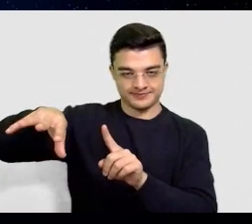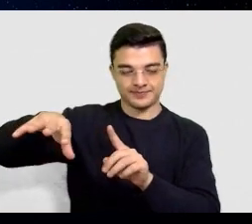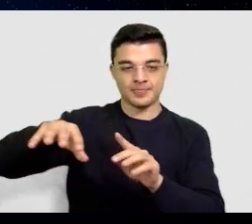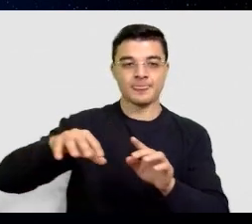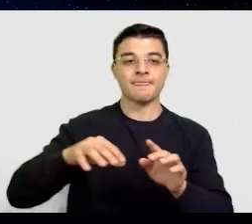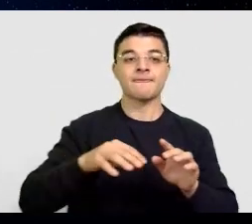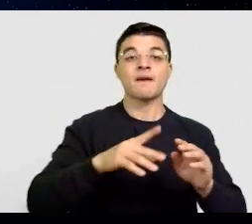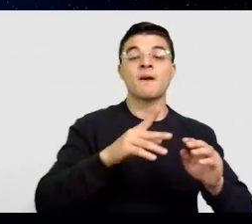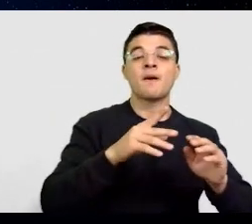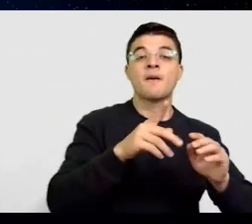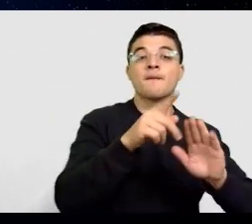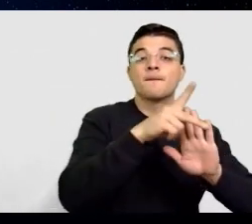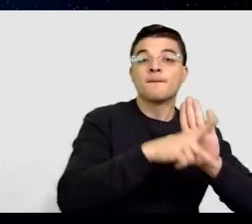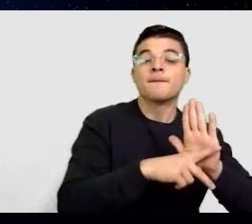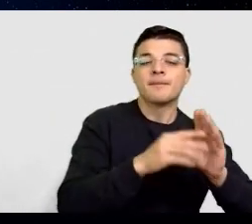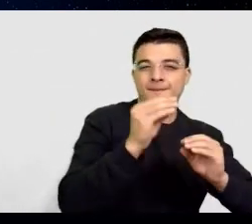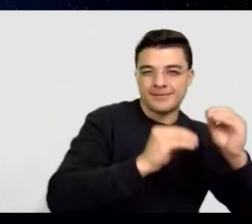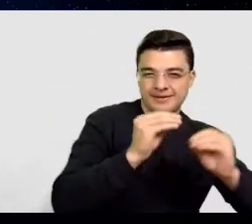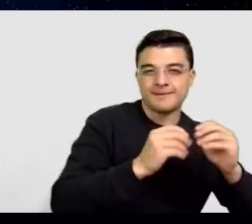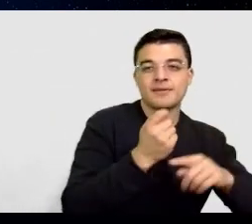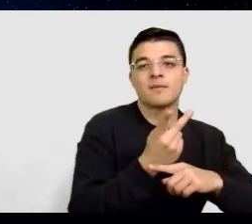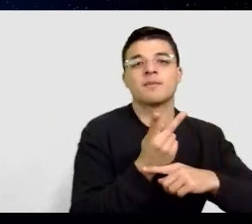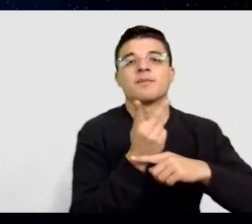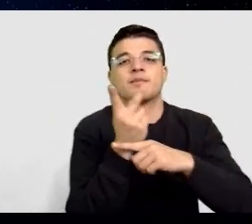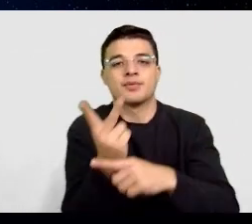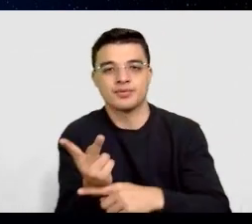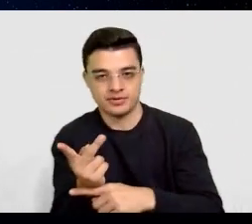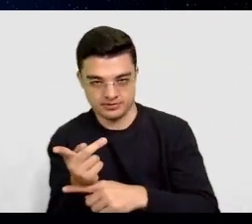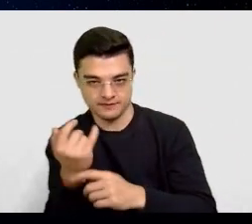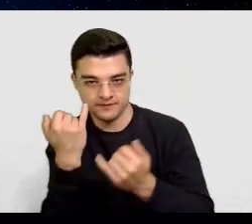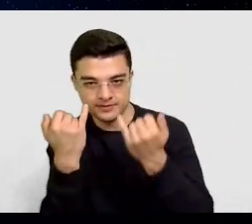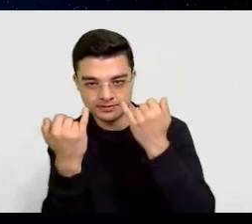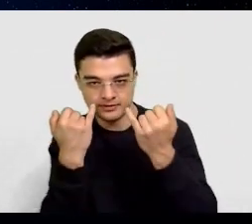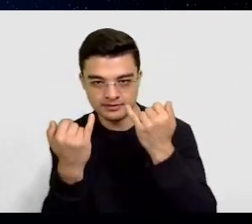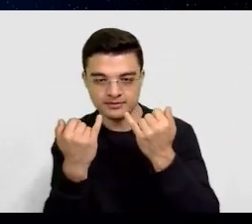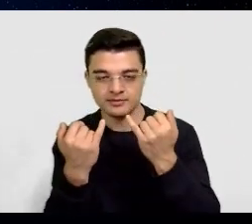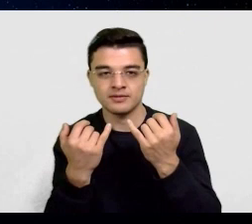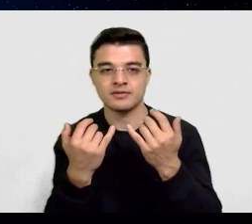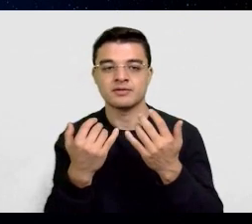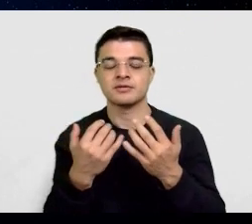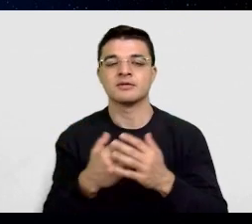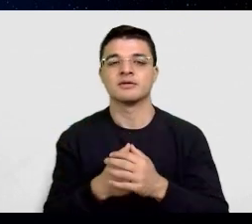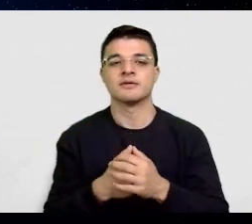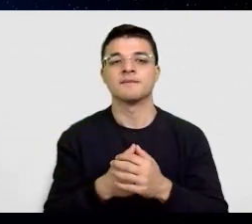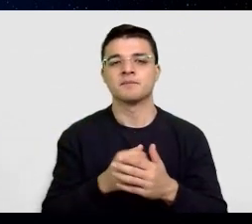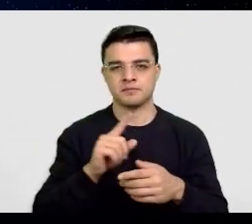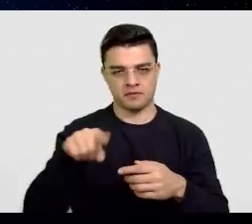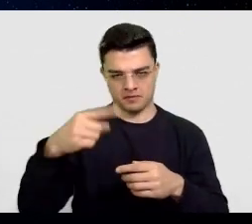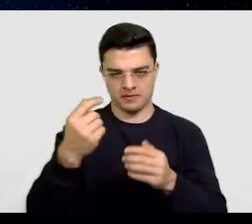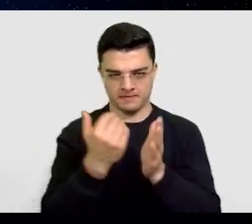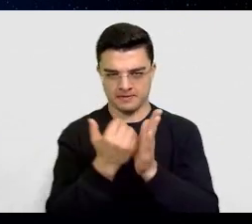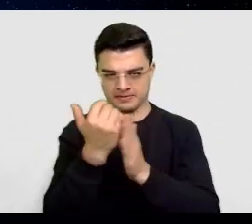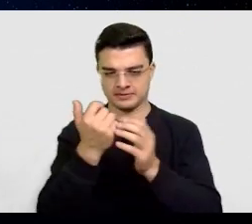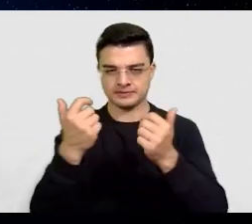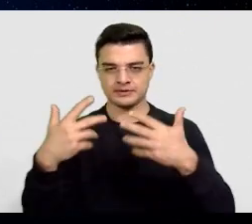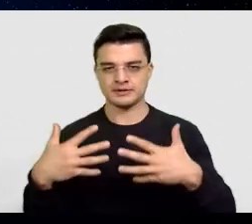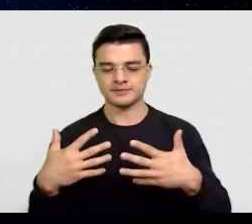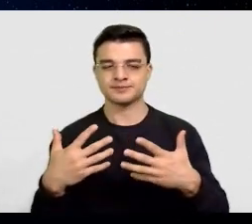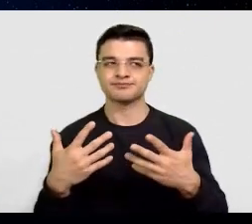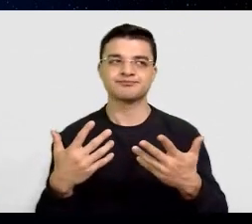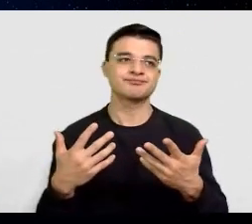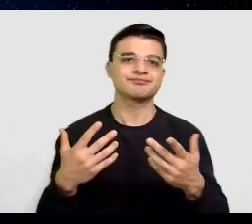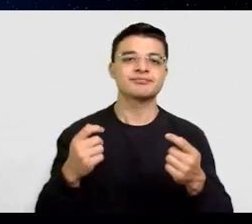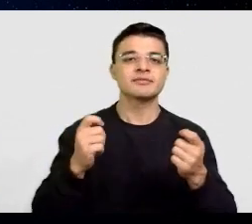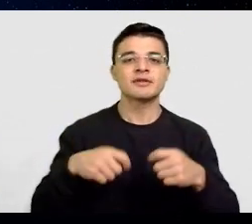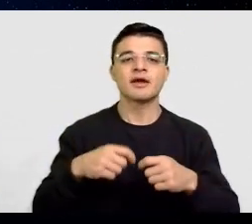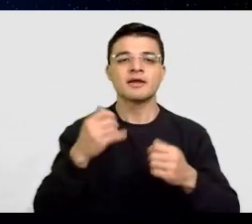hora de receber os dados. E aí a gente vai receber um JSON Web Token assinado, vou falar sobre isso mais para frente, com mais liberdade de colocar